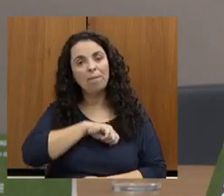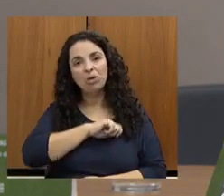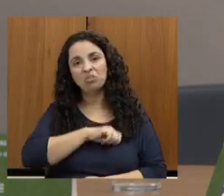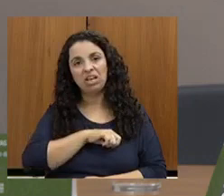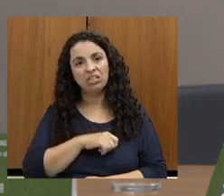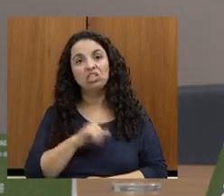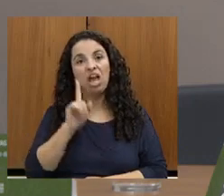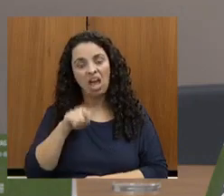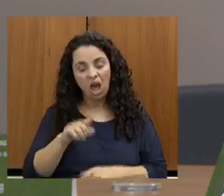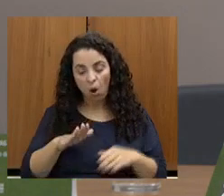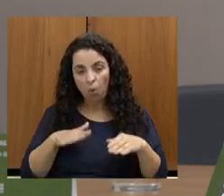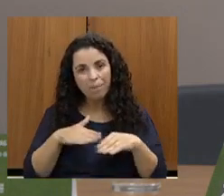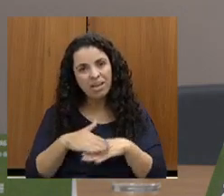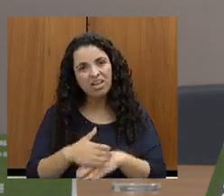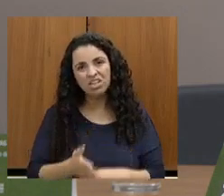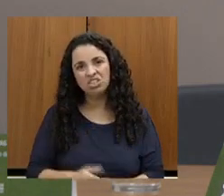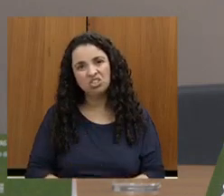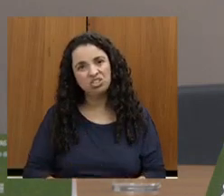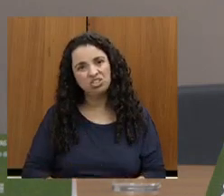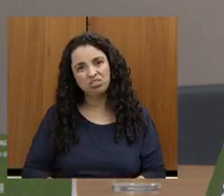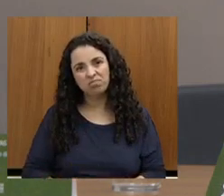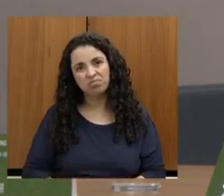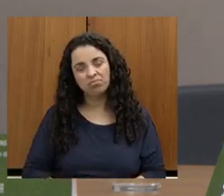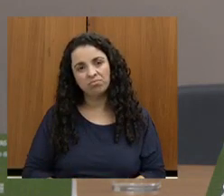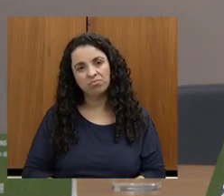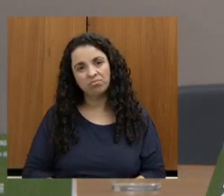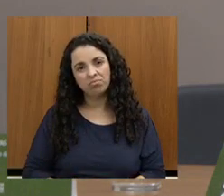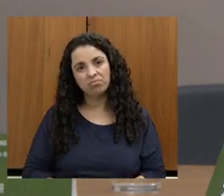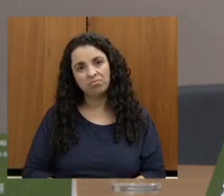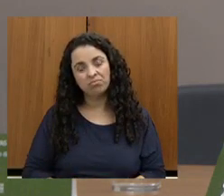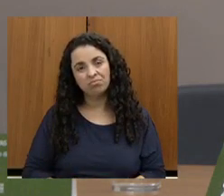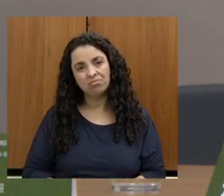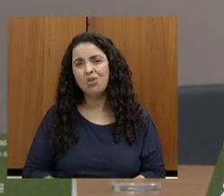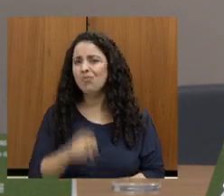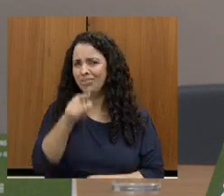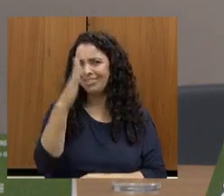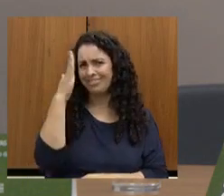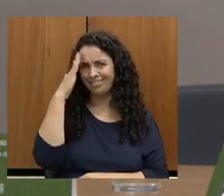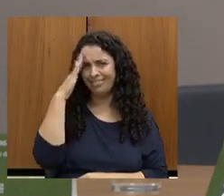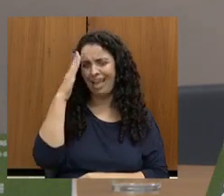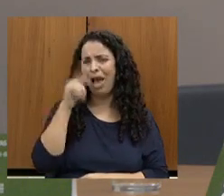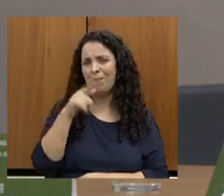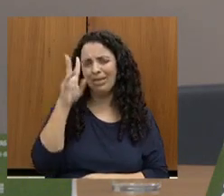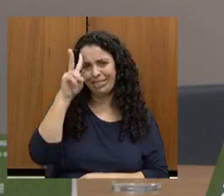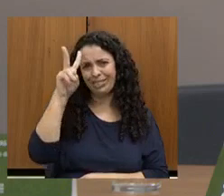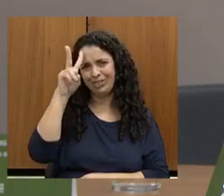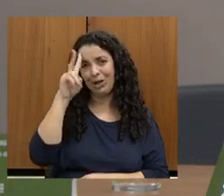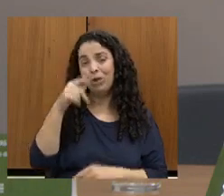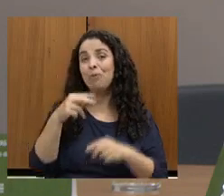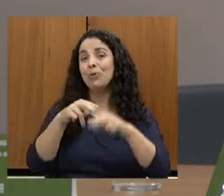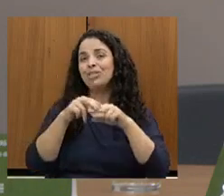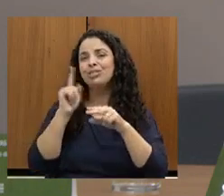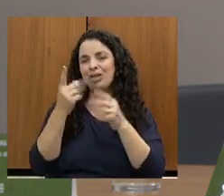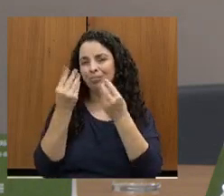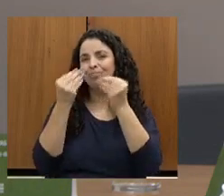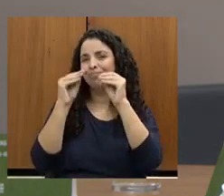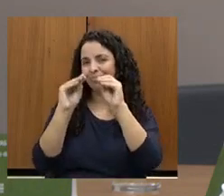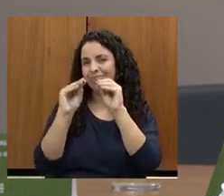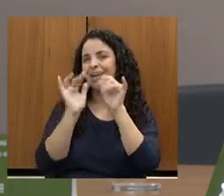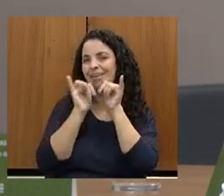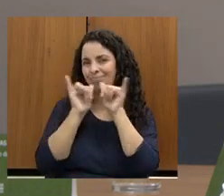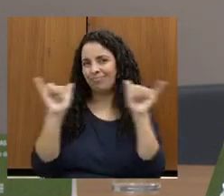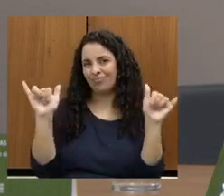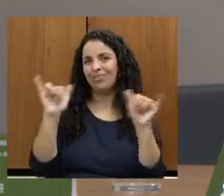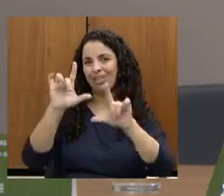Essa história que estou repetindo é conhecida por muitos de vocês pela mídia. Ponto que